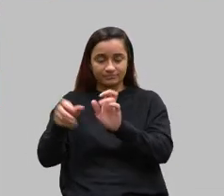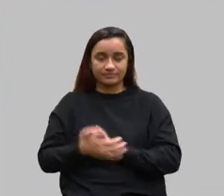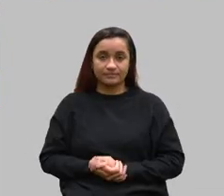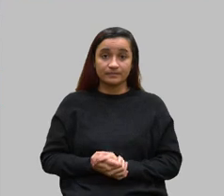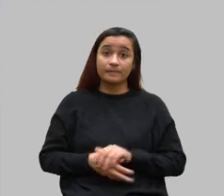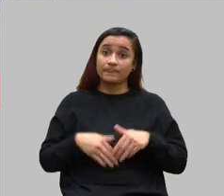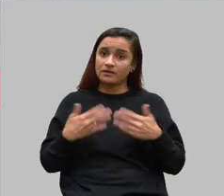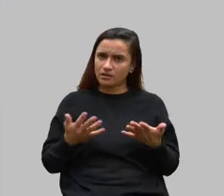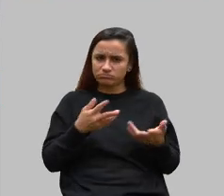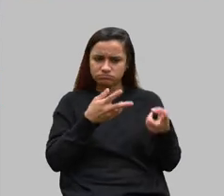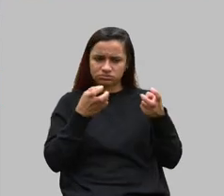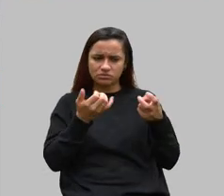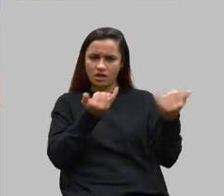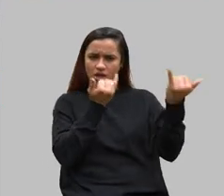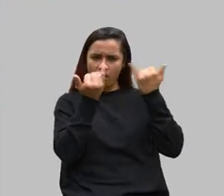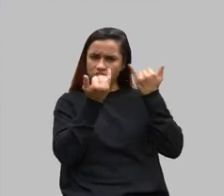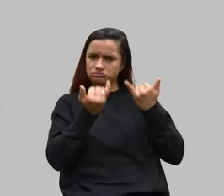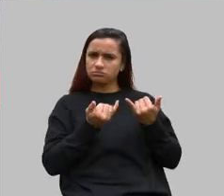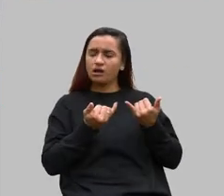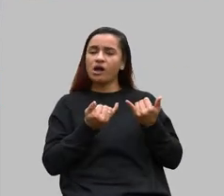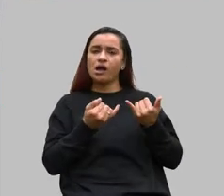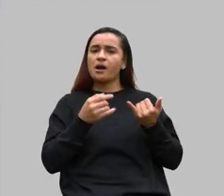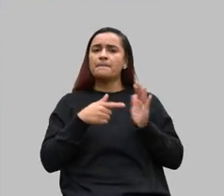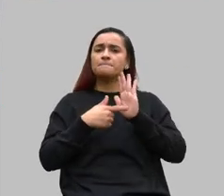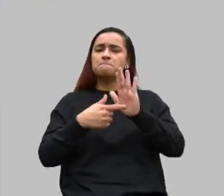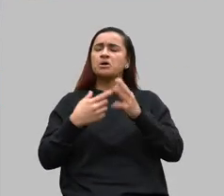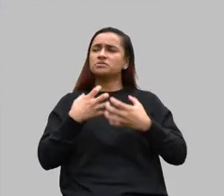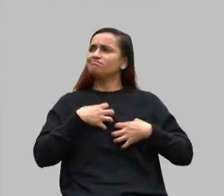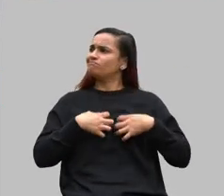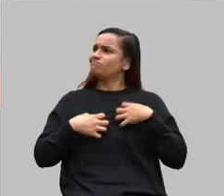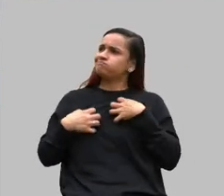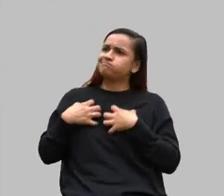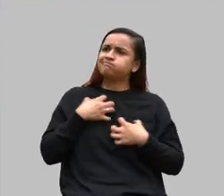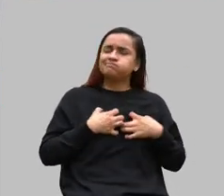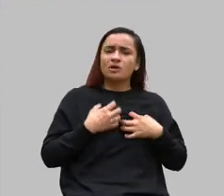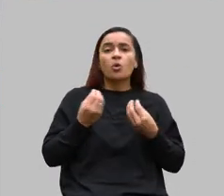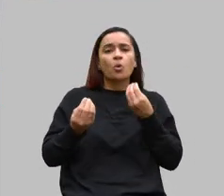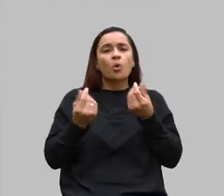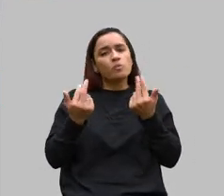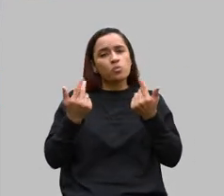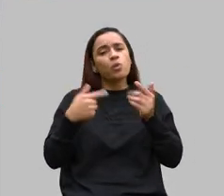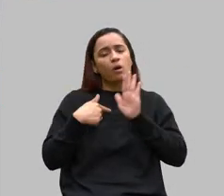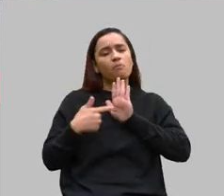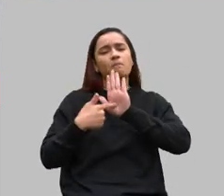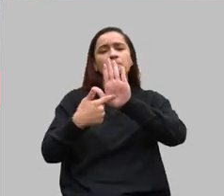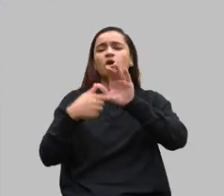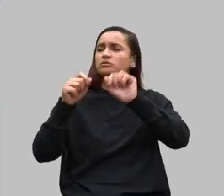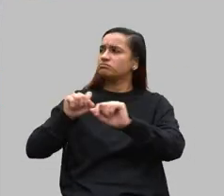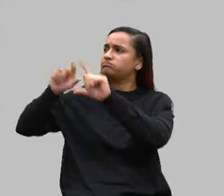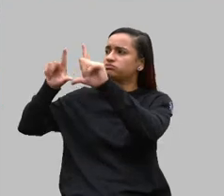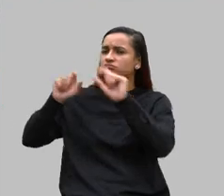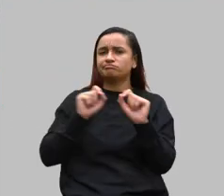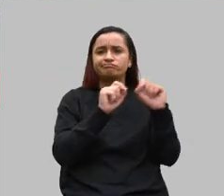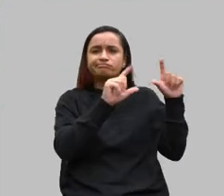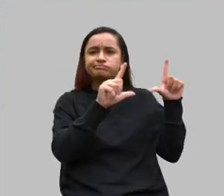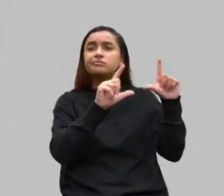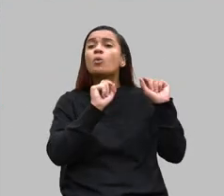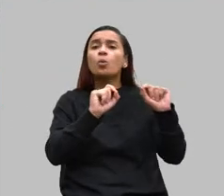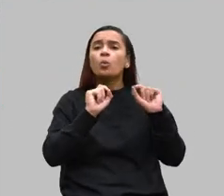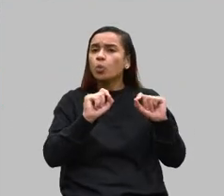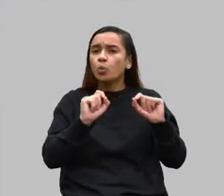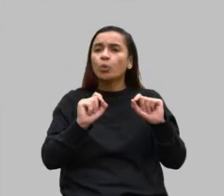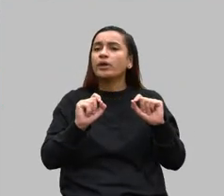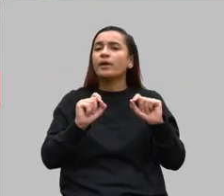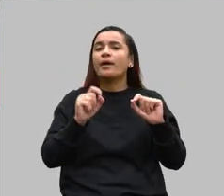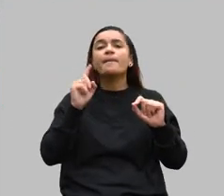mostram um pouco da nossa frustração né que tá estampada aqui nas paredes né quando minas né Eh acaba sendo preterido em relação